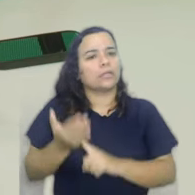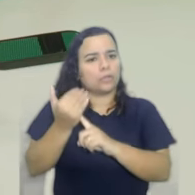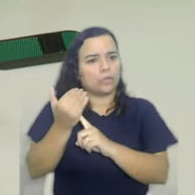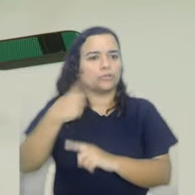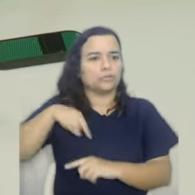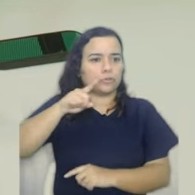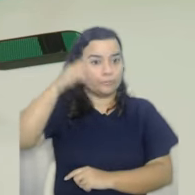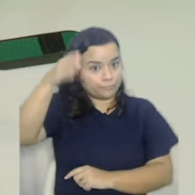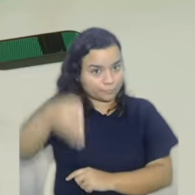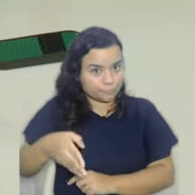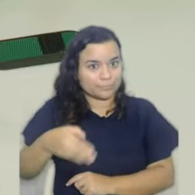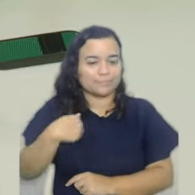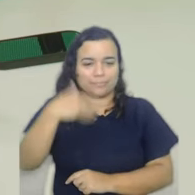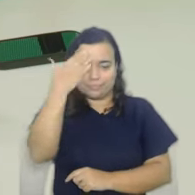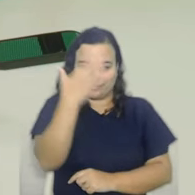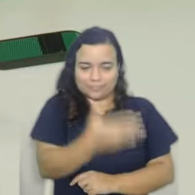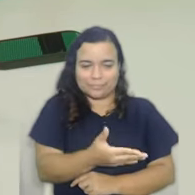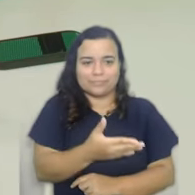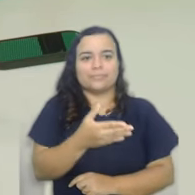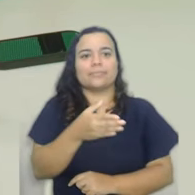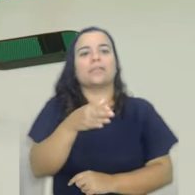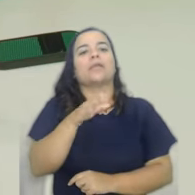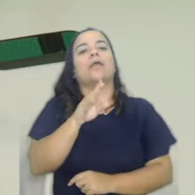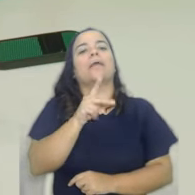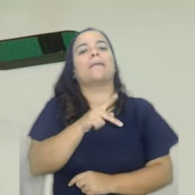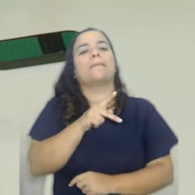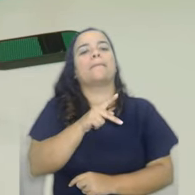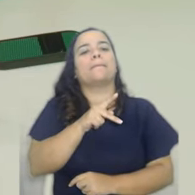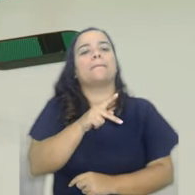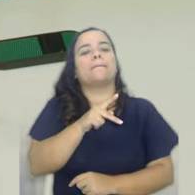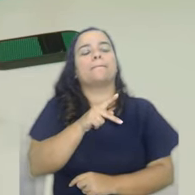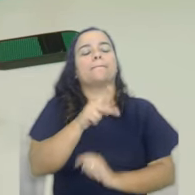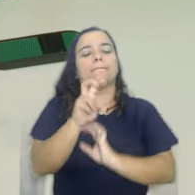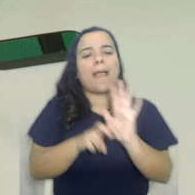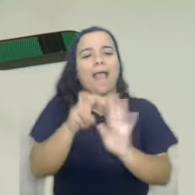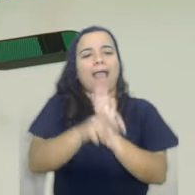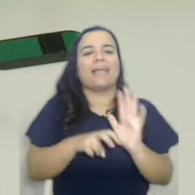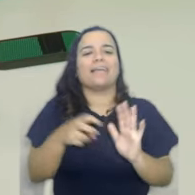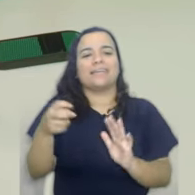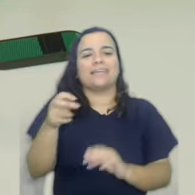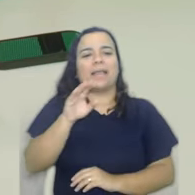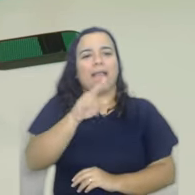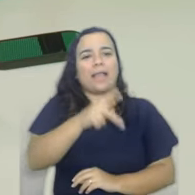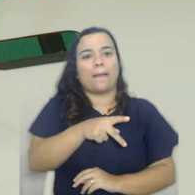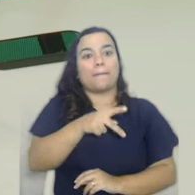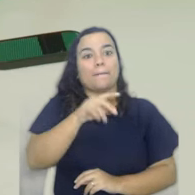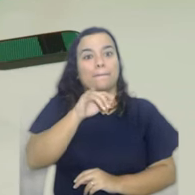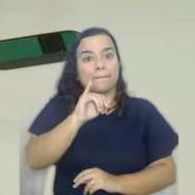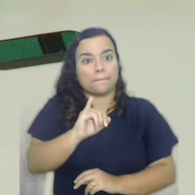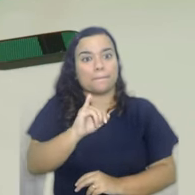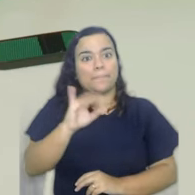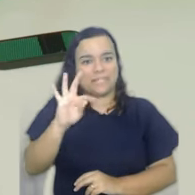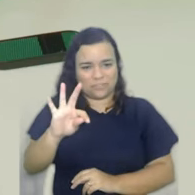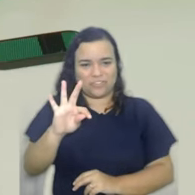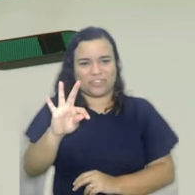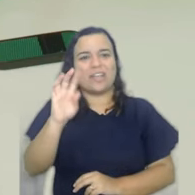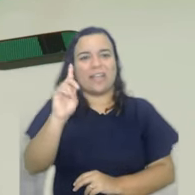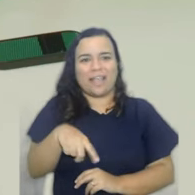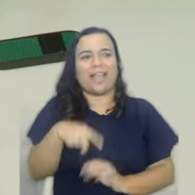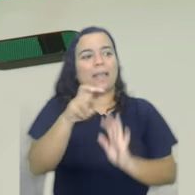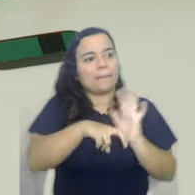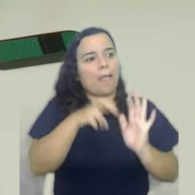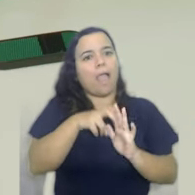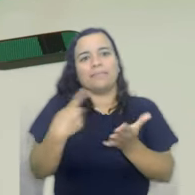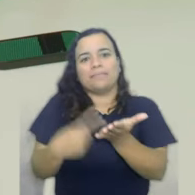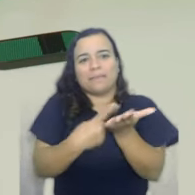muito ao a Pit né O que é o parque de inovação tecnológica hoje até muito bem colocado o nome como inovação tecnológica que é um verdadeiro Hub ali de